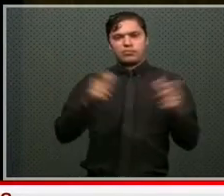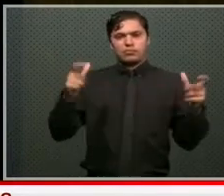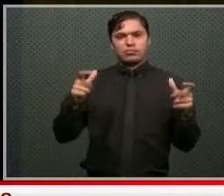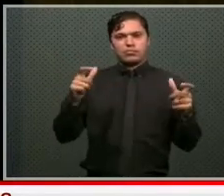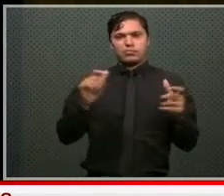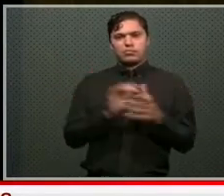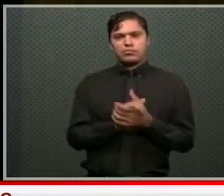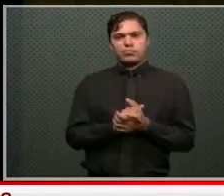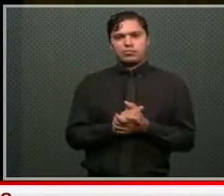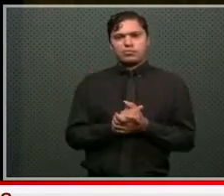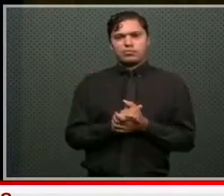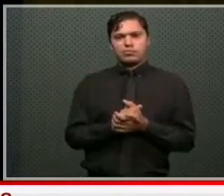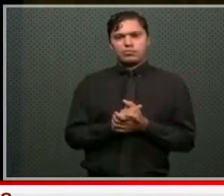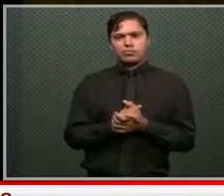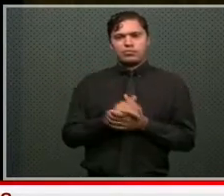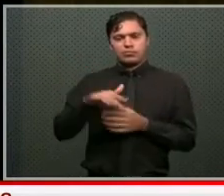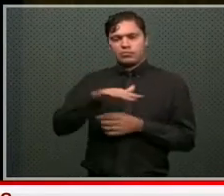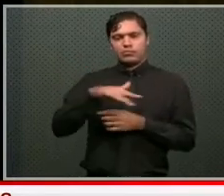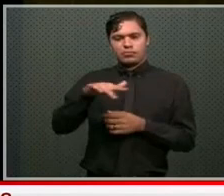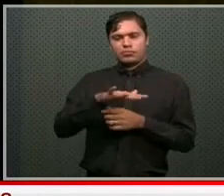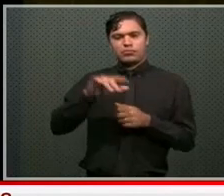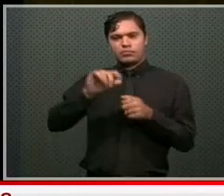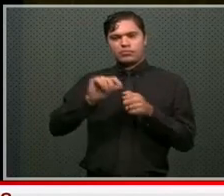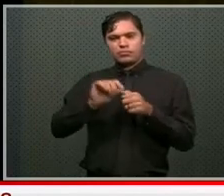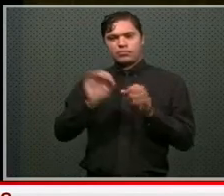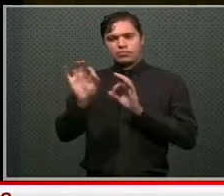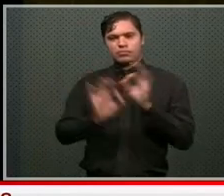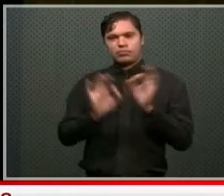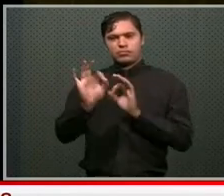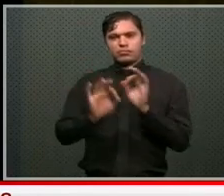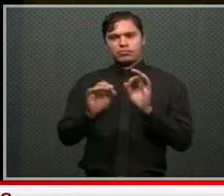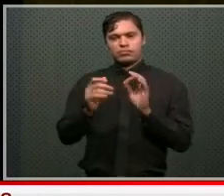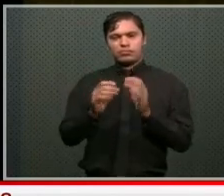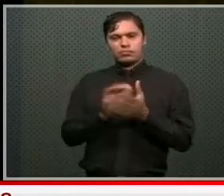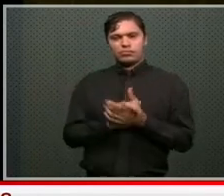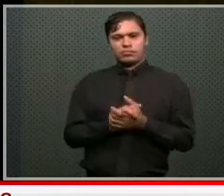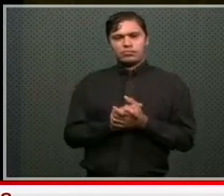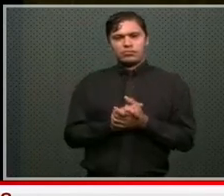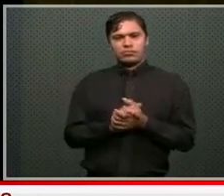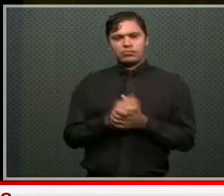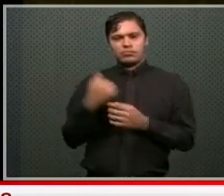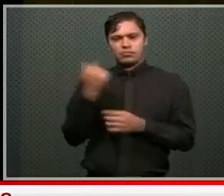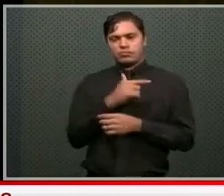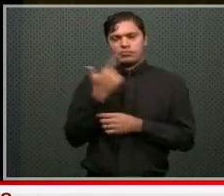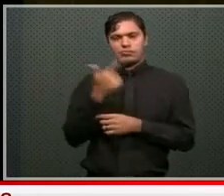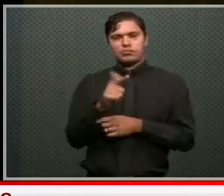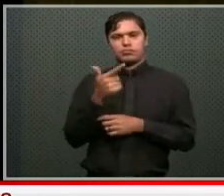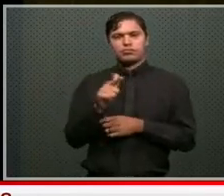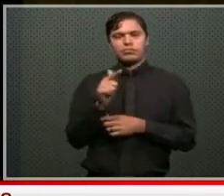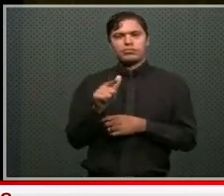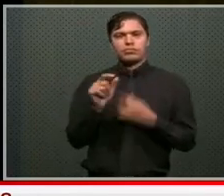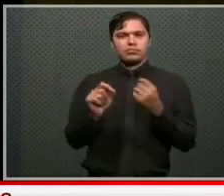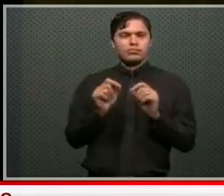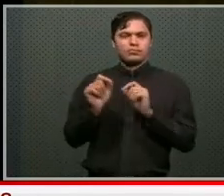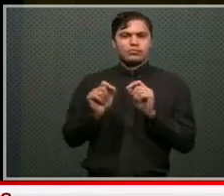aplicabilidade do lado factível né dessa aplicação para que nós não tenhamos inclusive